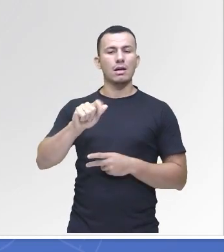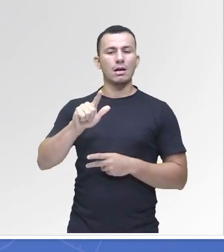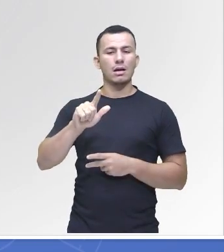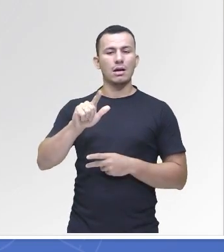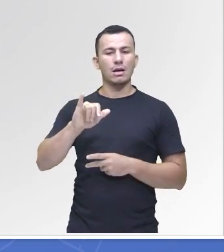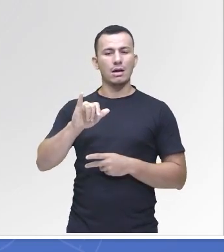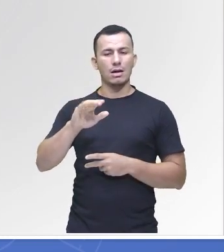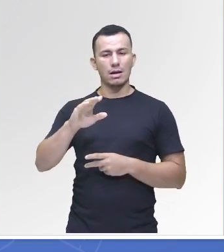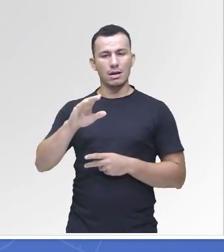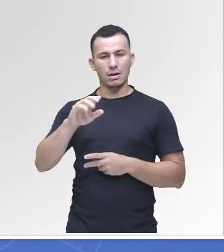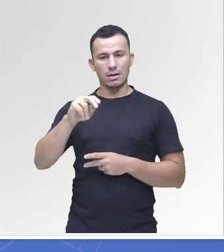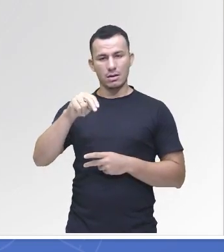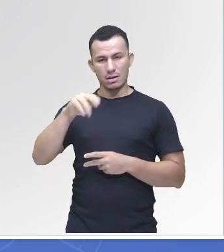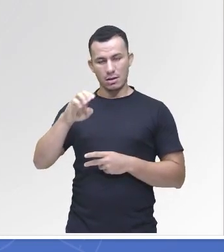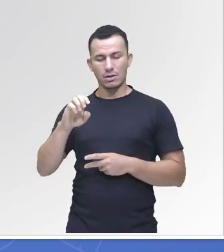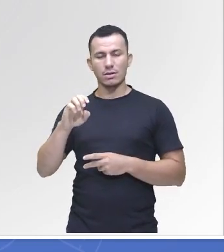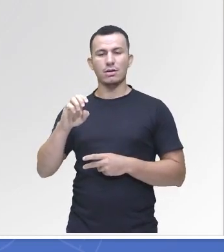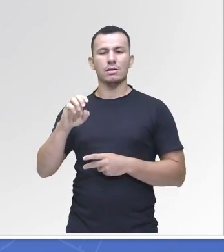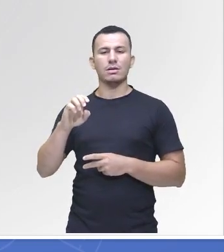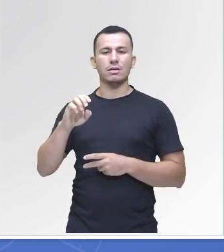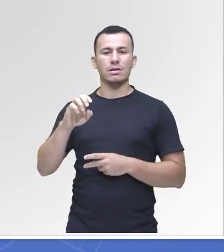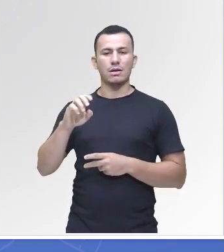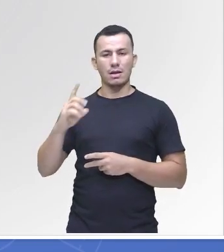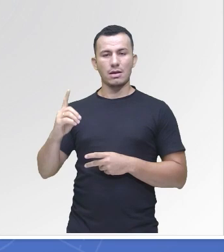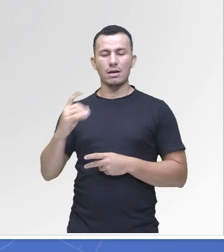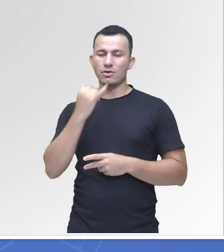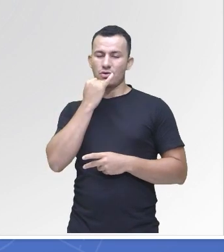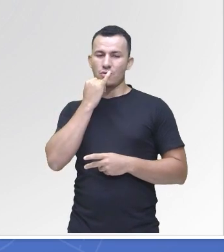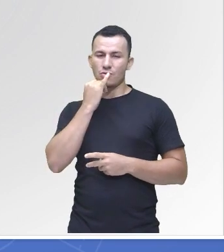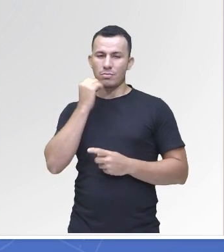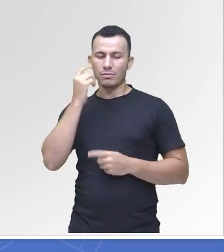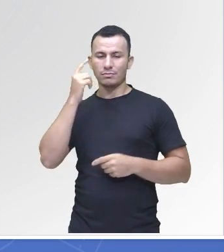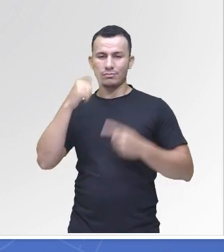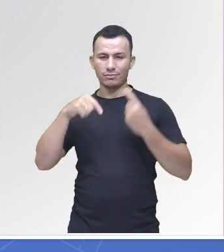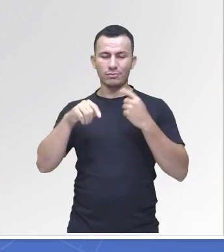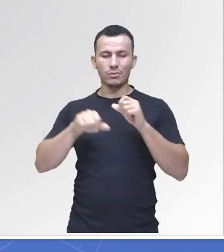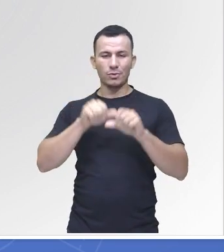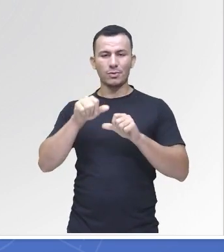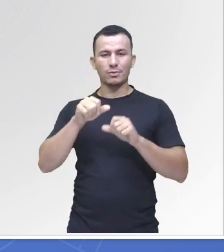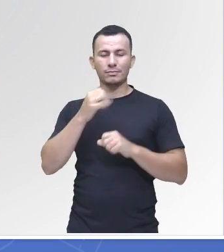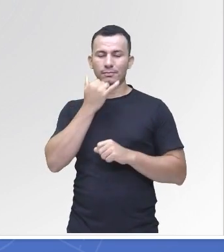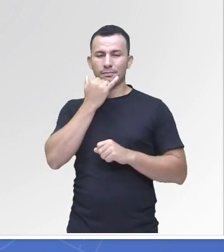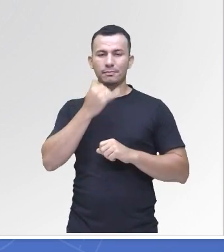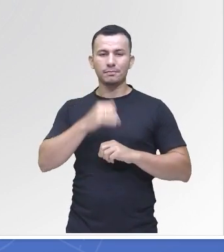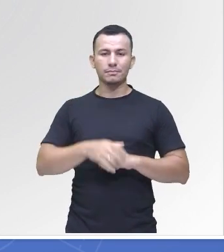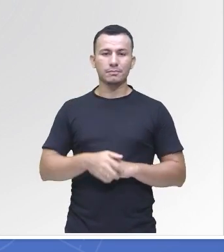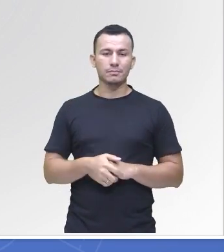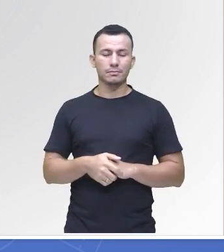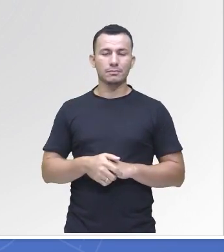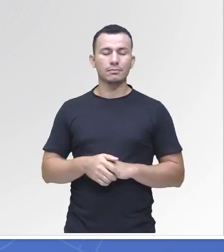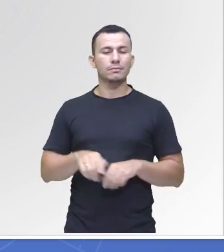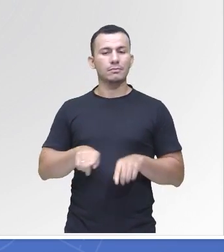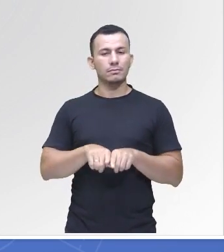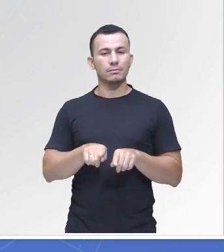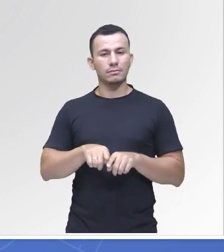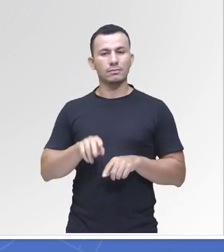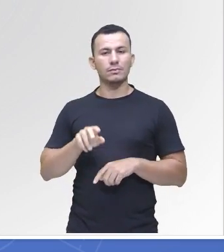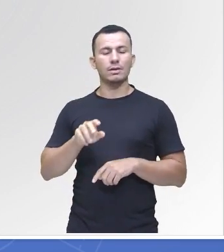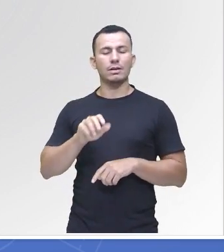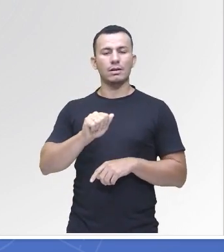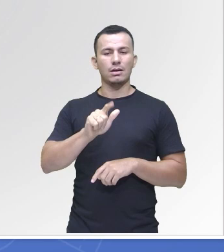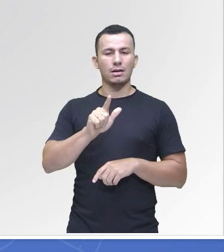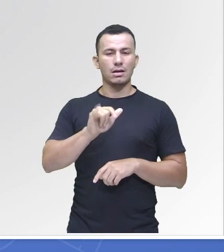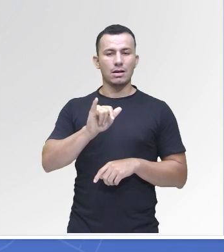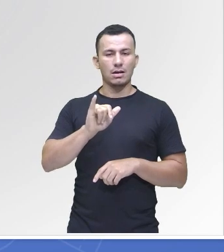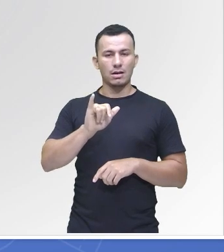alternativa D na segunda, tá? Eu acabei confundindo aí as linhas. E aí a gente tem também a resposta, Aline